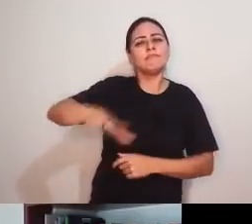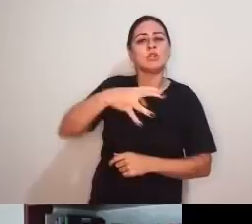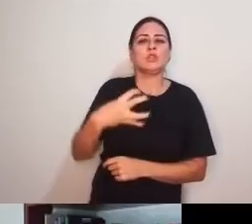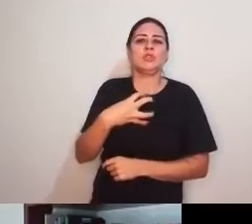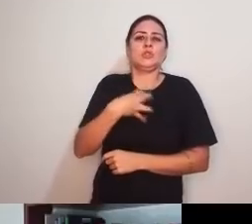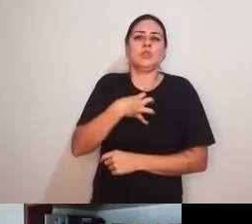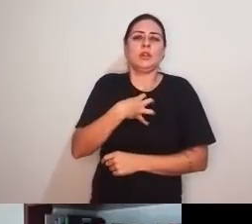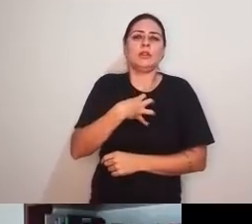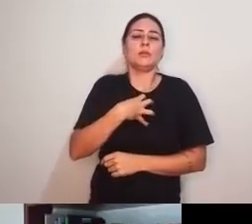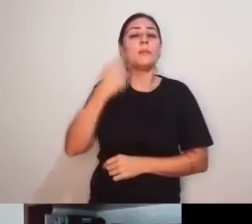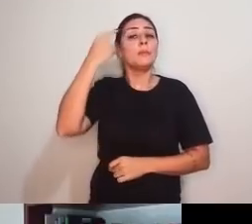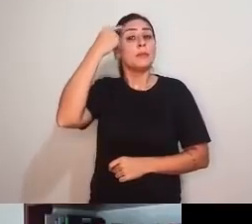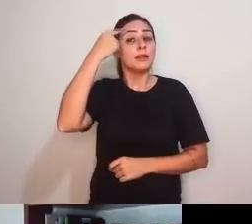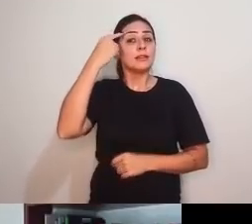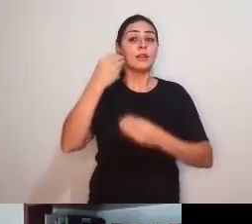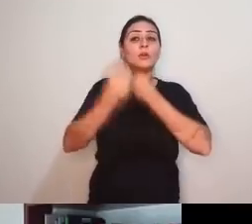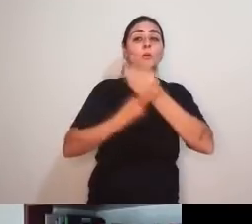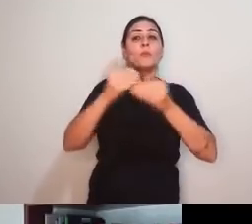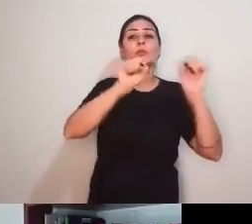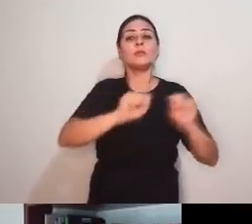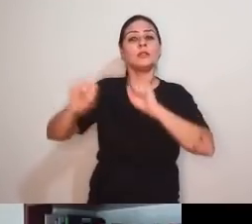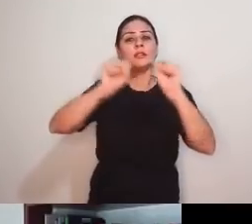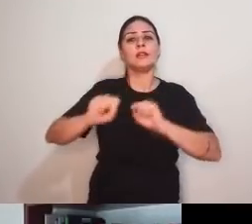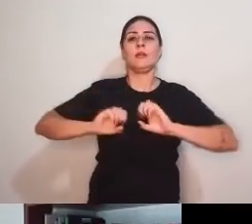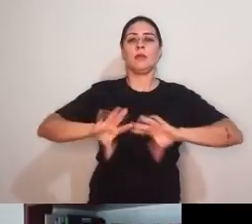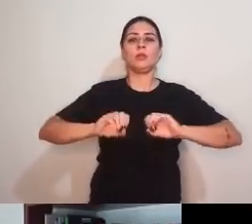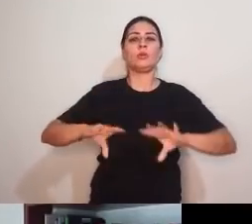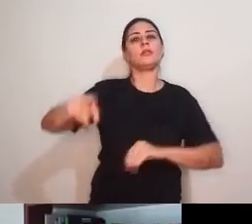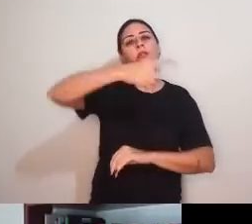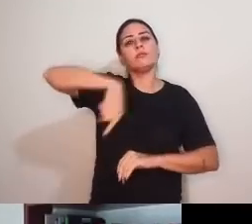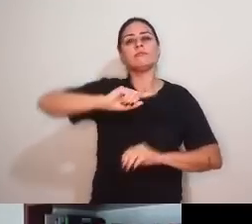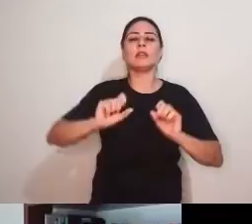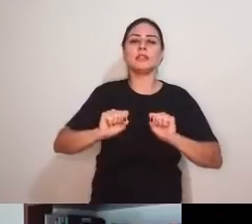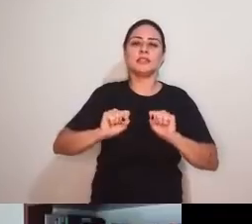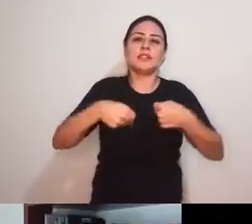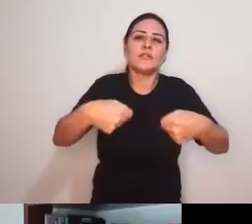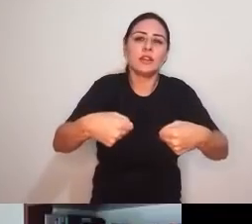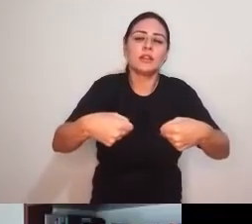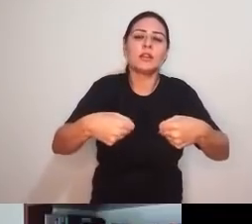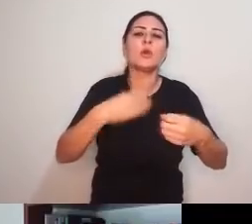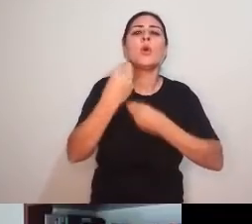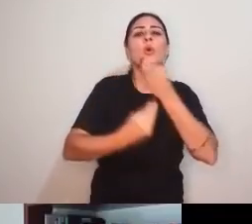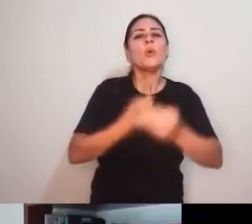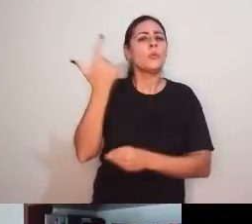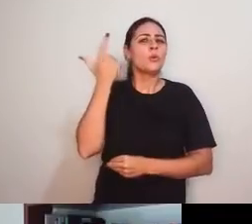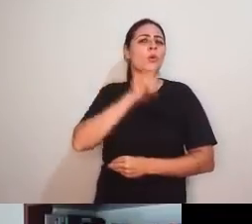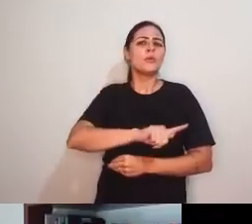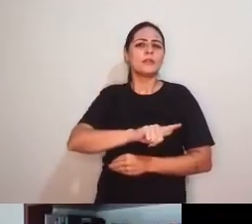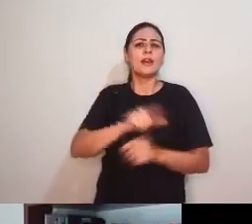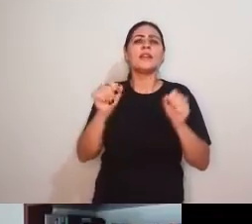pensando nesse sistema de educação que a gente defende, como que a gente vai conseguir contemplar com o ensino híbrido esses